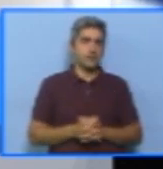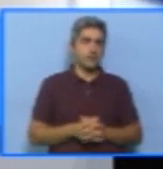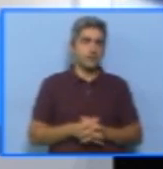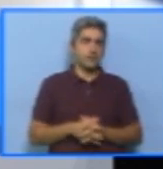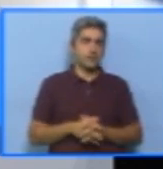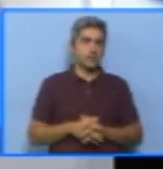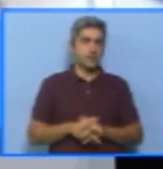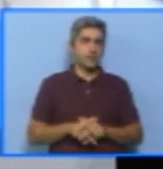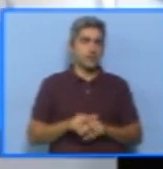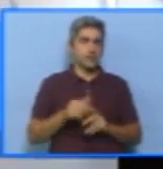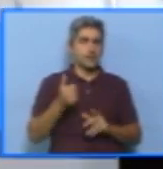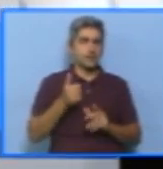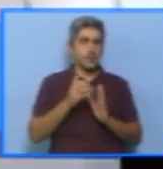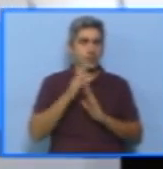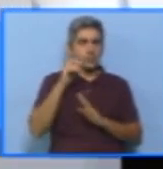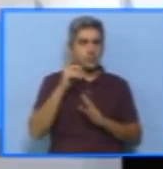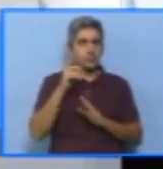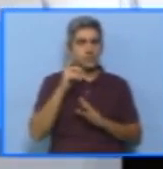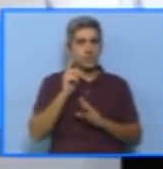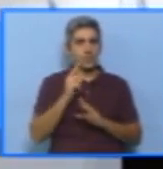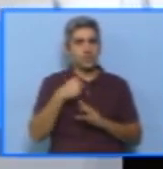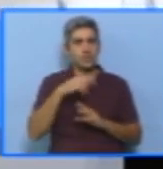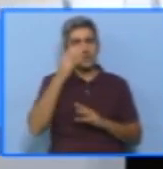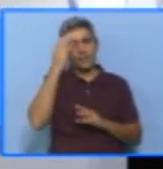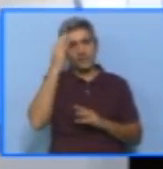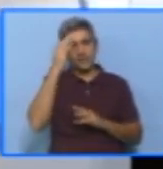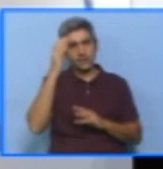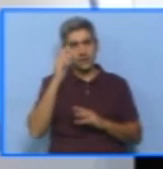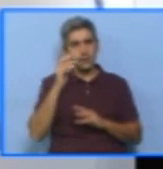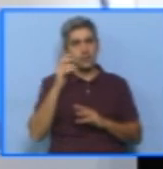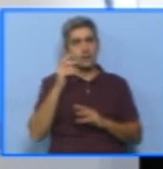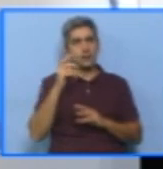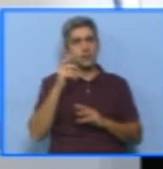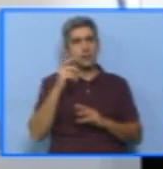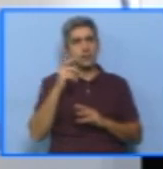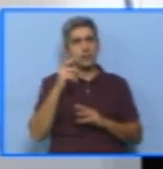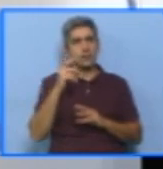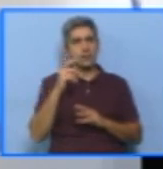Acima de tudo, o que interessa a Deus, creio, é a nossa capacidade de,